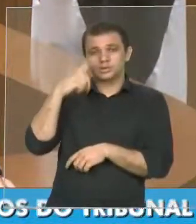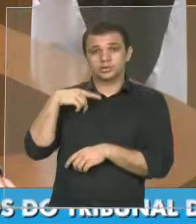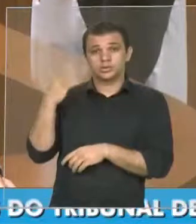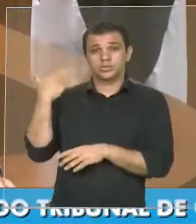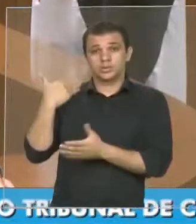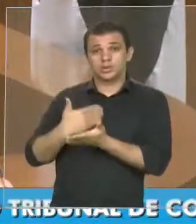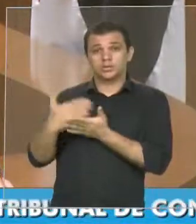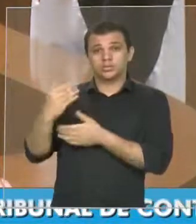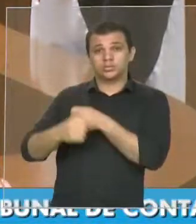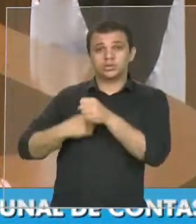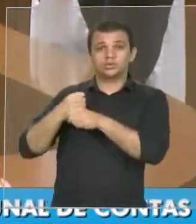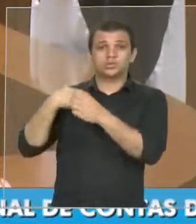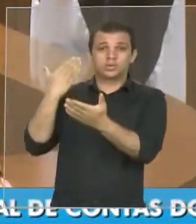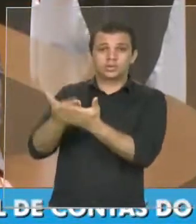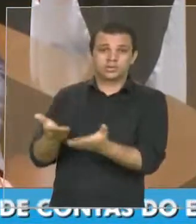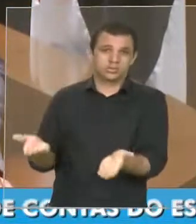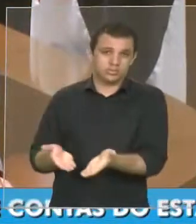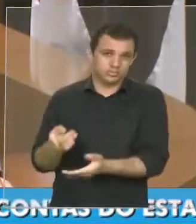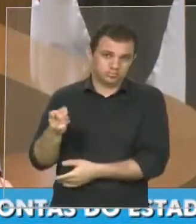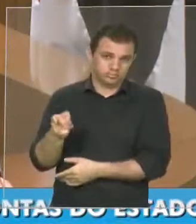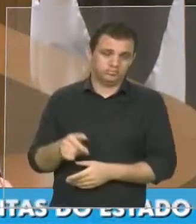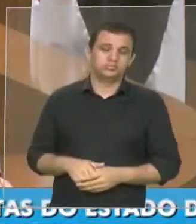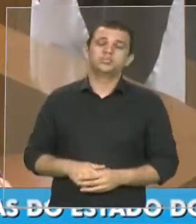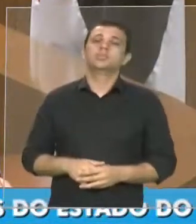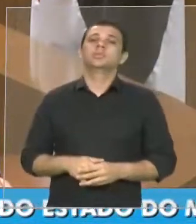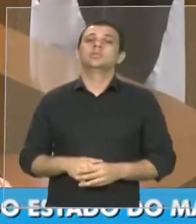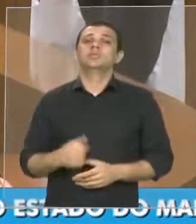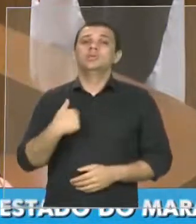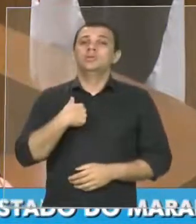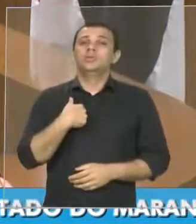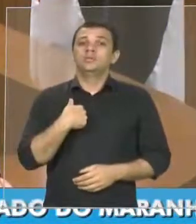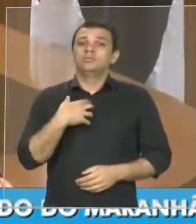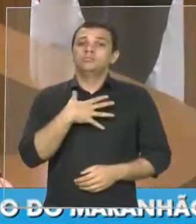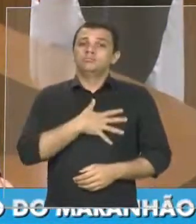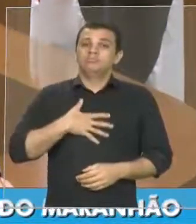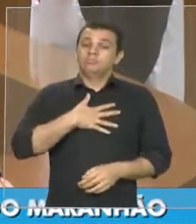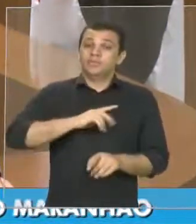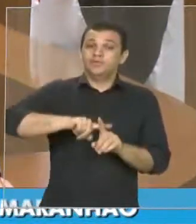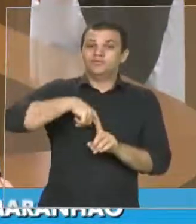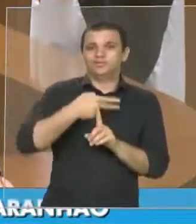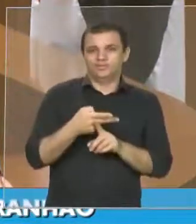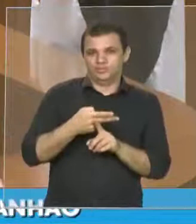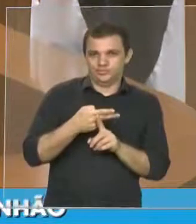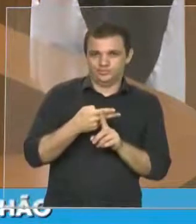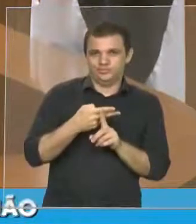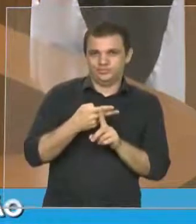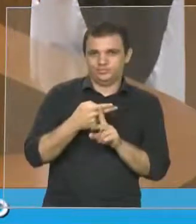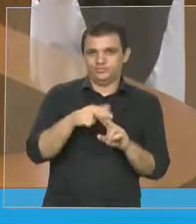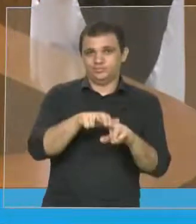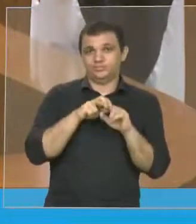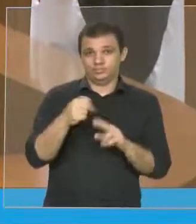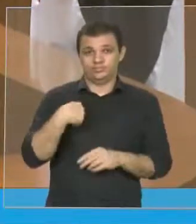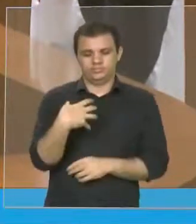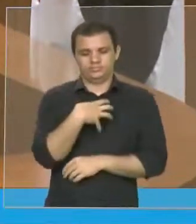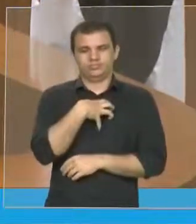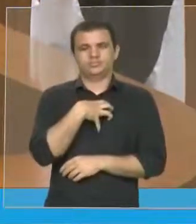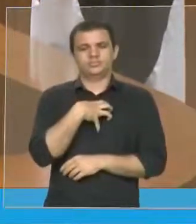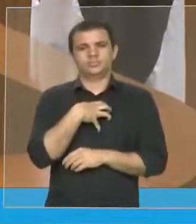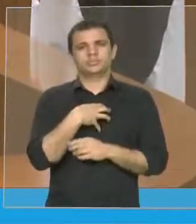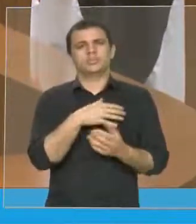eu fico duplamente feliz em participar desta homenagem, porque sinto que